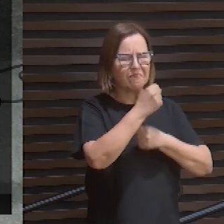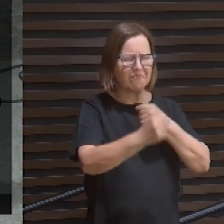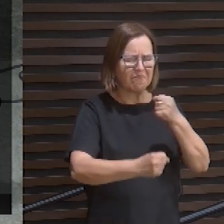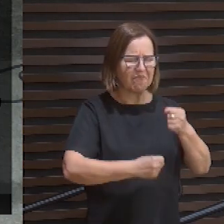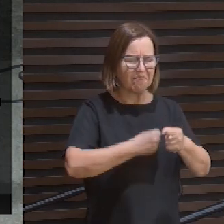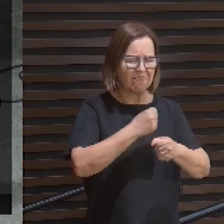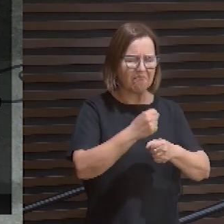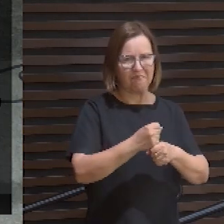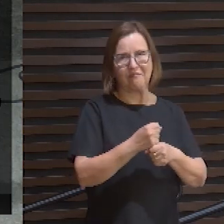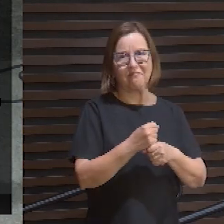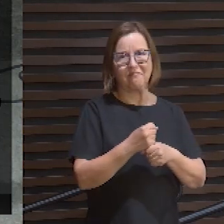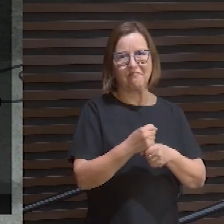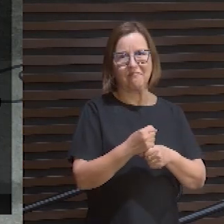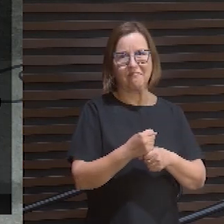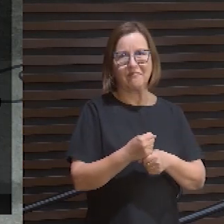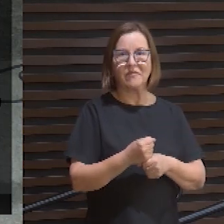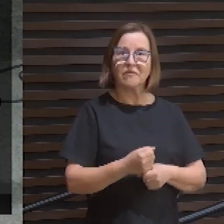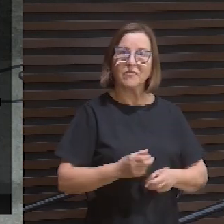frequentemente ou perpetuamente,